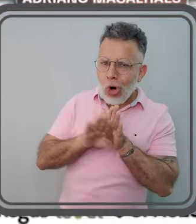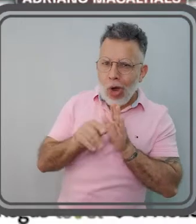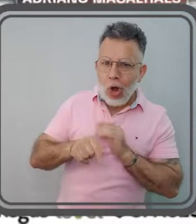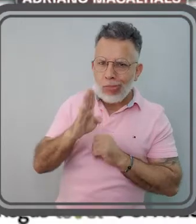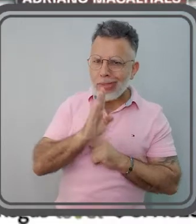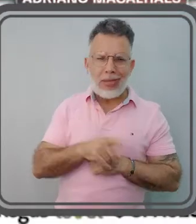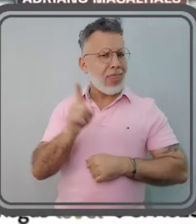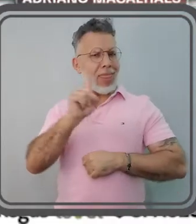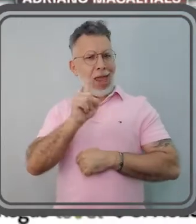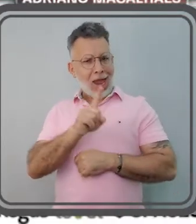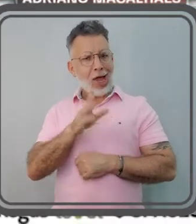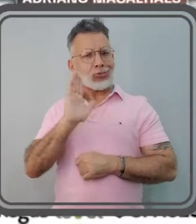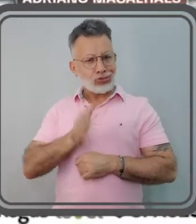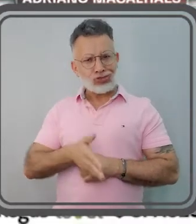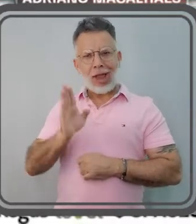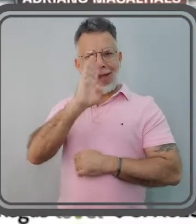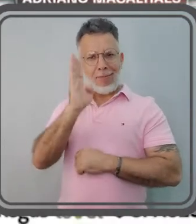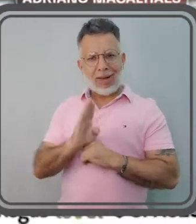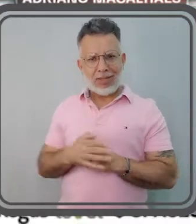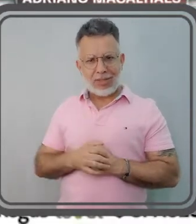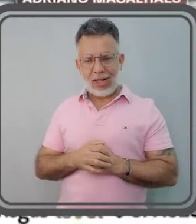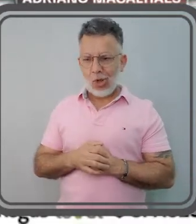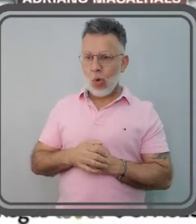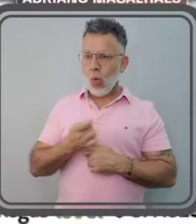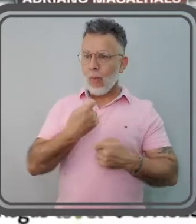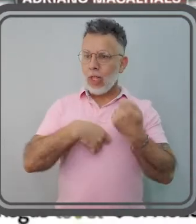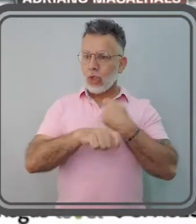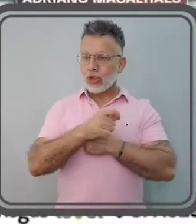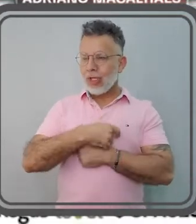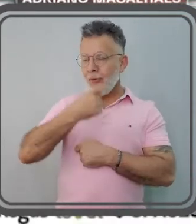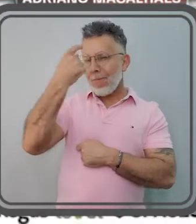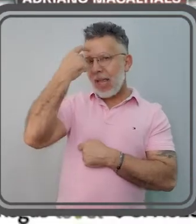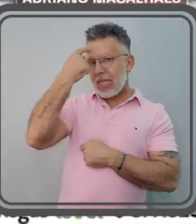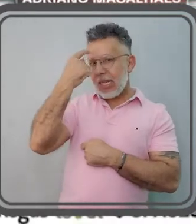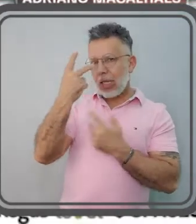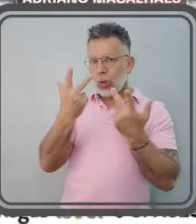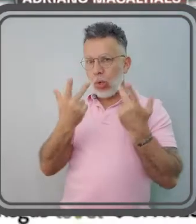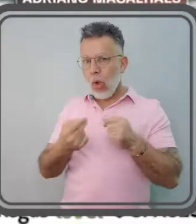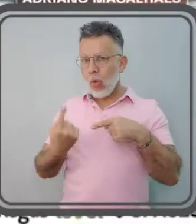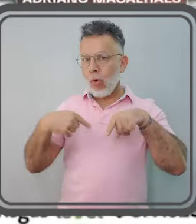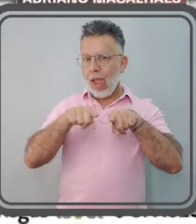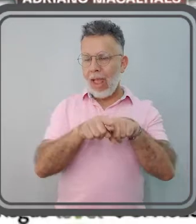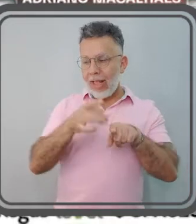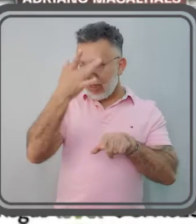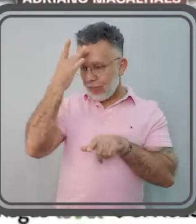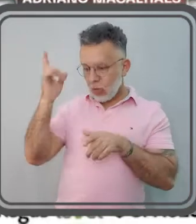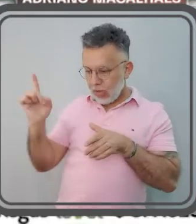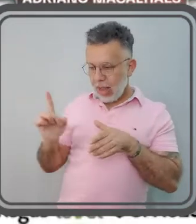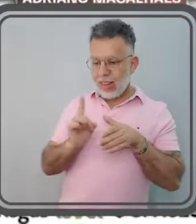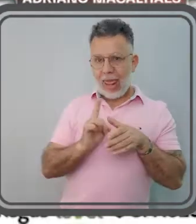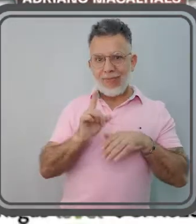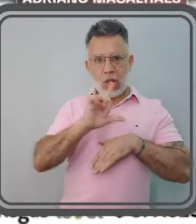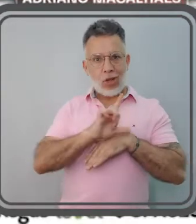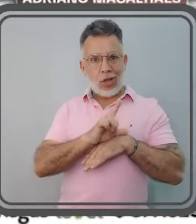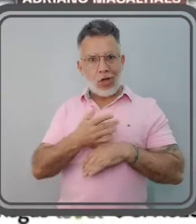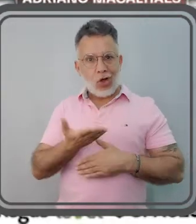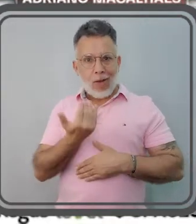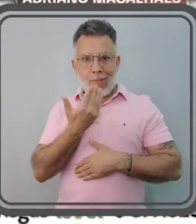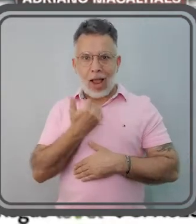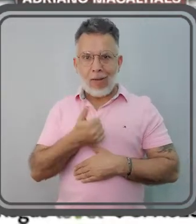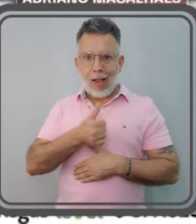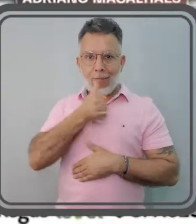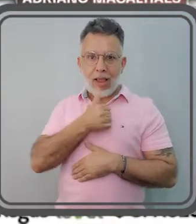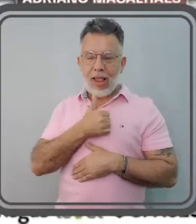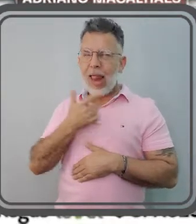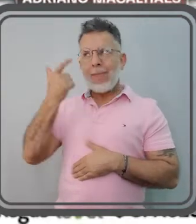desenhado como franquia, as pessoas, quando entravam para consumir, elas já achavam que era uma rede que estava chegando no Brasil. Então, a gente tem uma facilidade